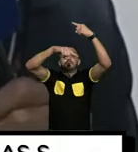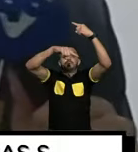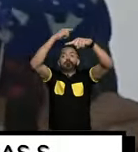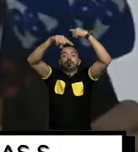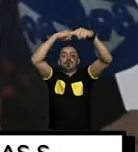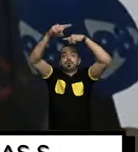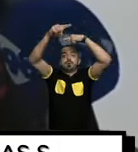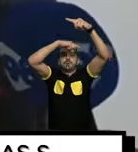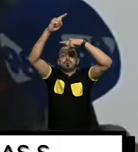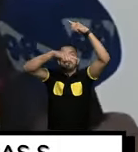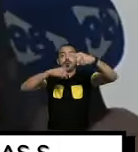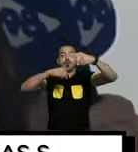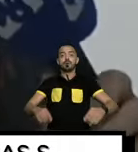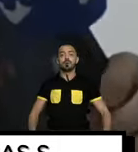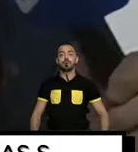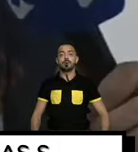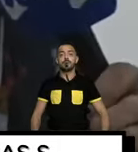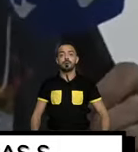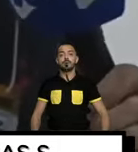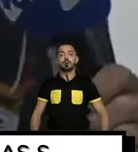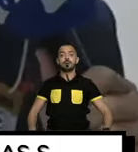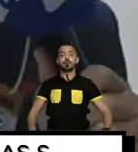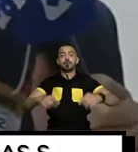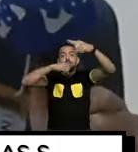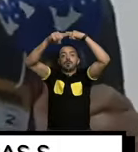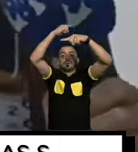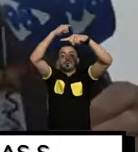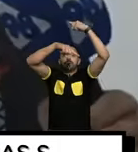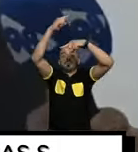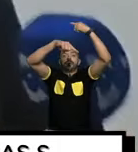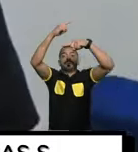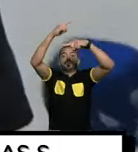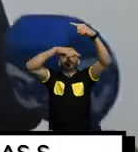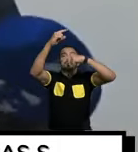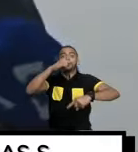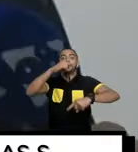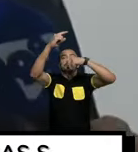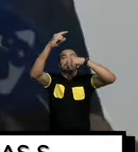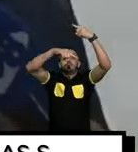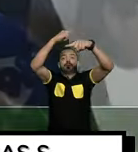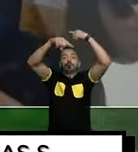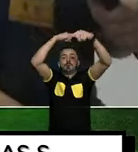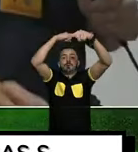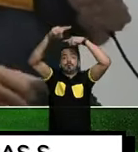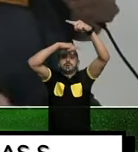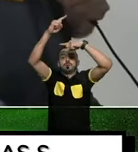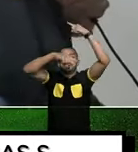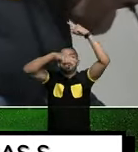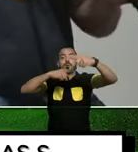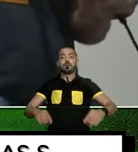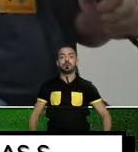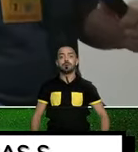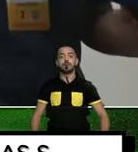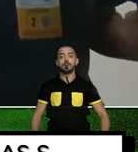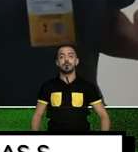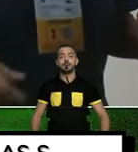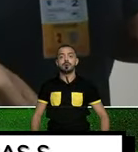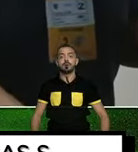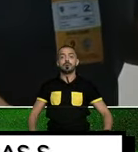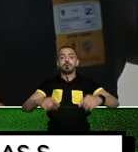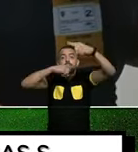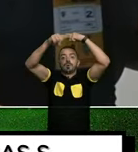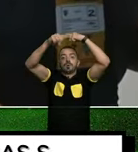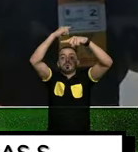segundo terceiro volante né É não tô brincando mas para um jogo assim para um jogo assim o Lucas silo ele pode ser importante ele pode